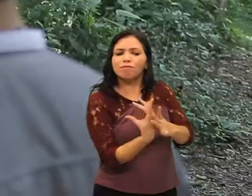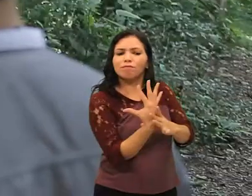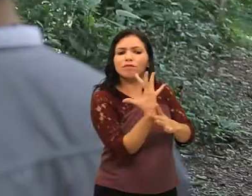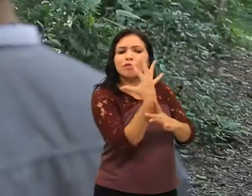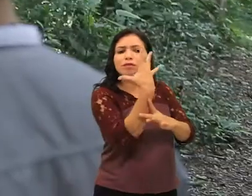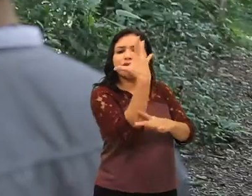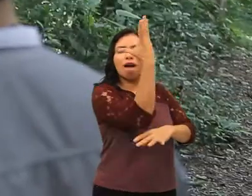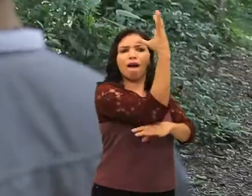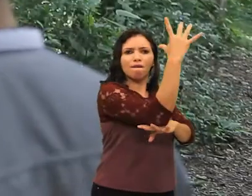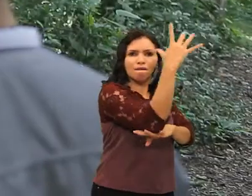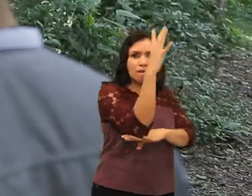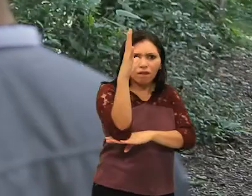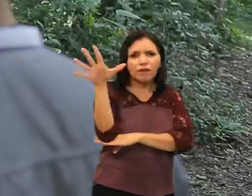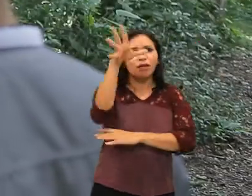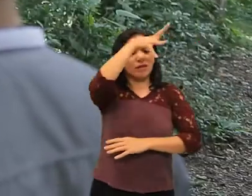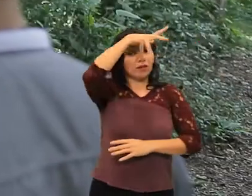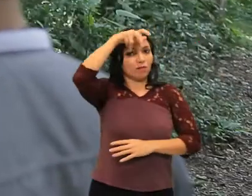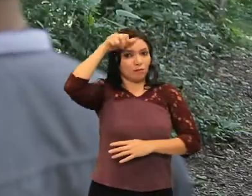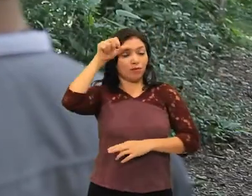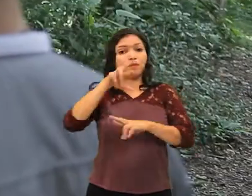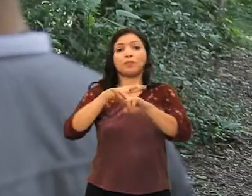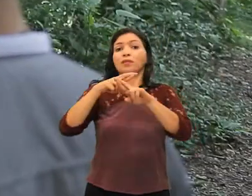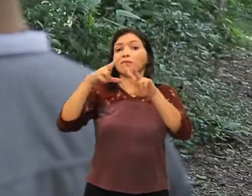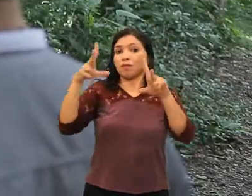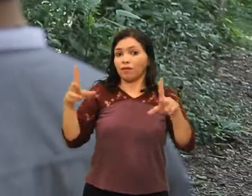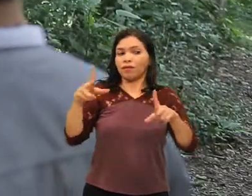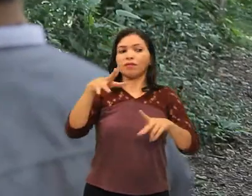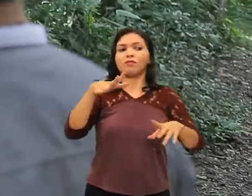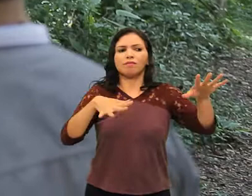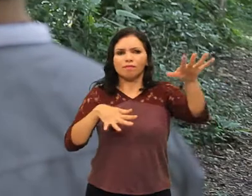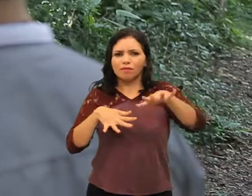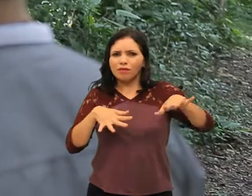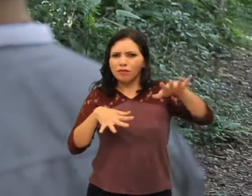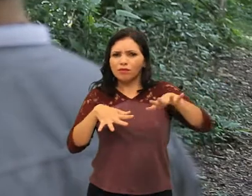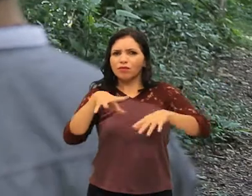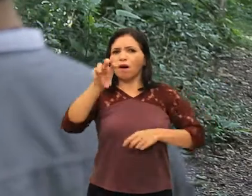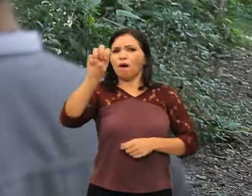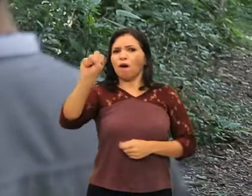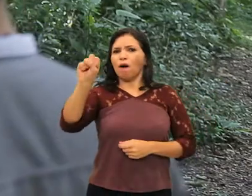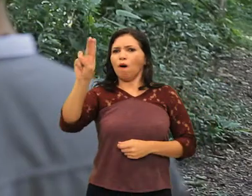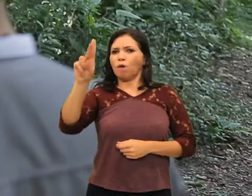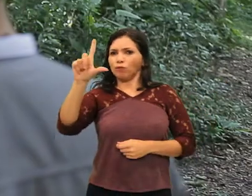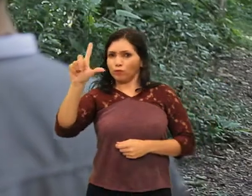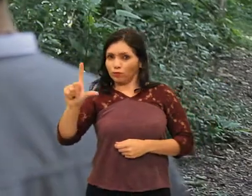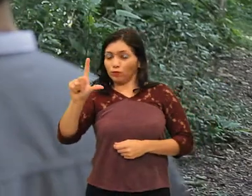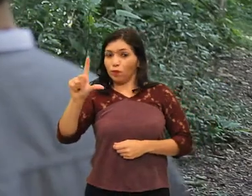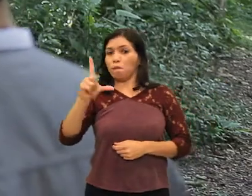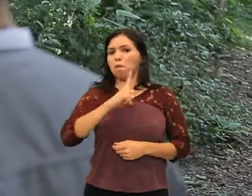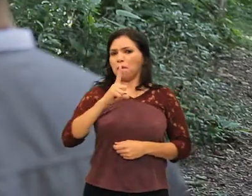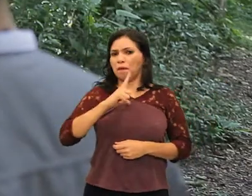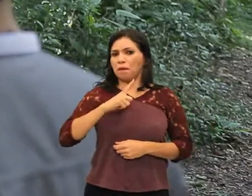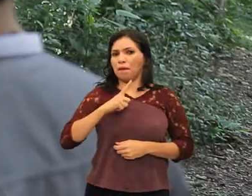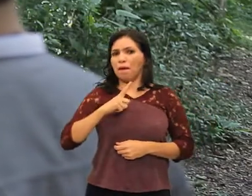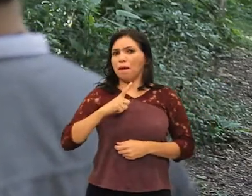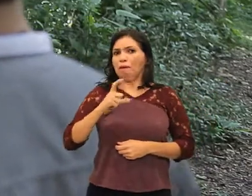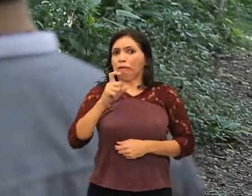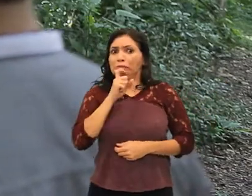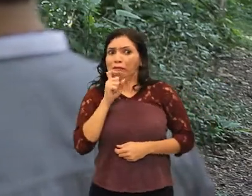Diferente da região sul do Brasil, né, que é mais ao sul do planeta, nós temos uma região mais fria,